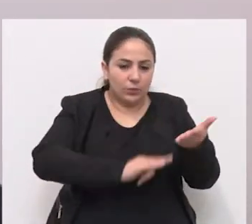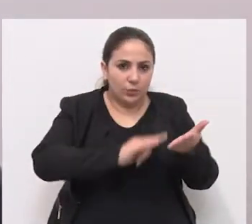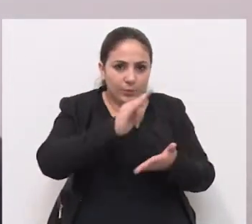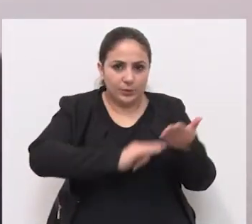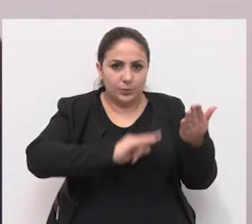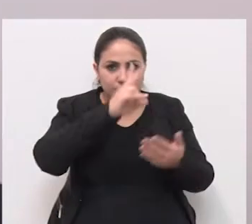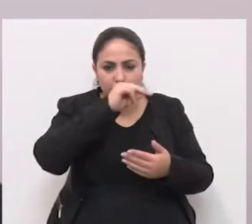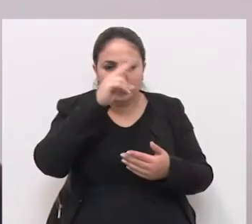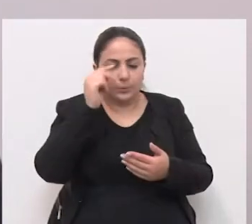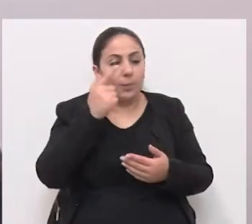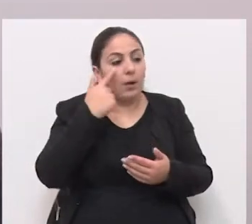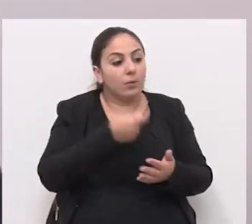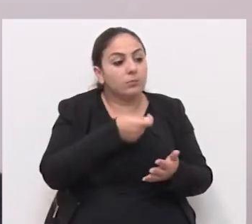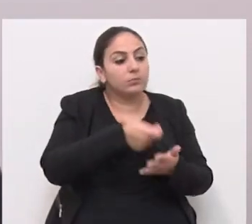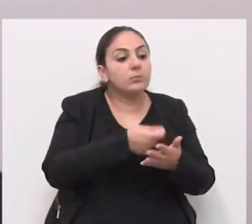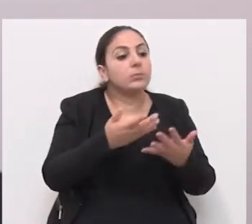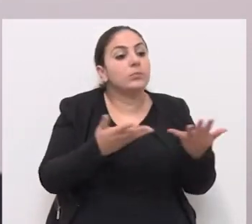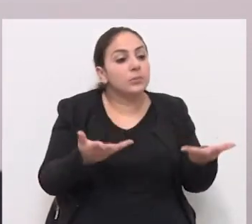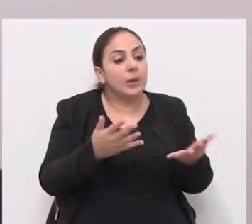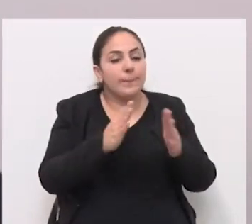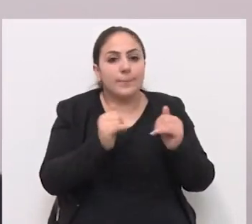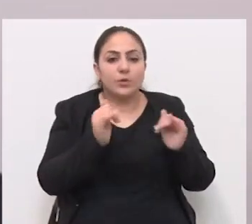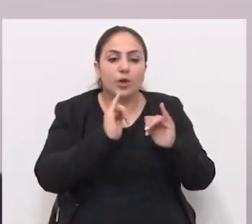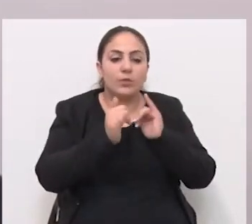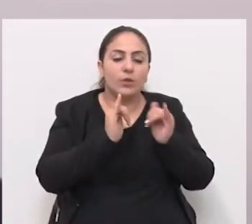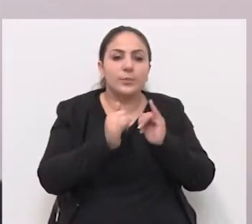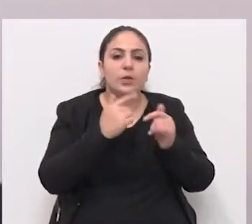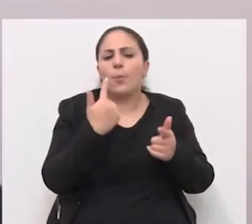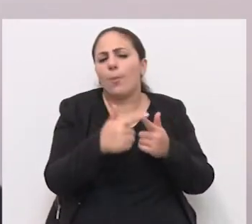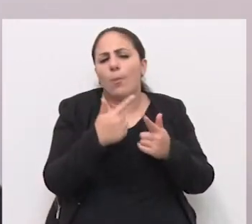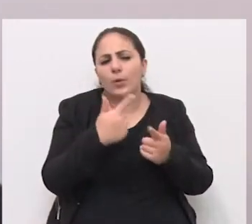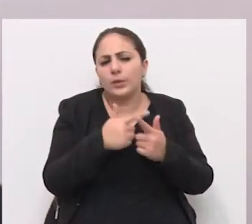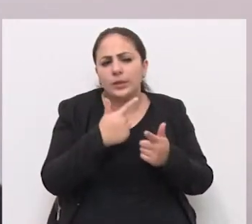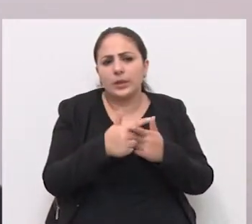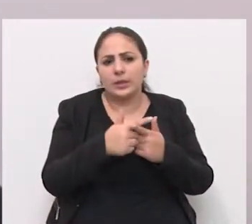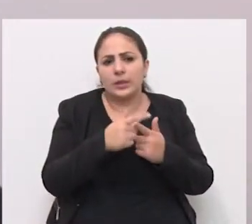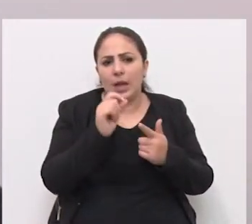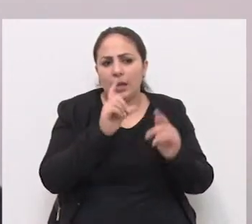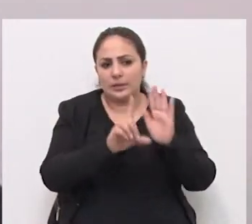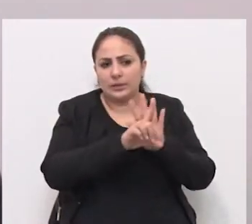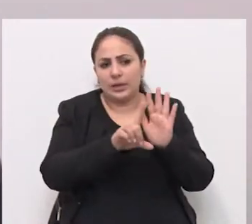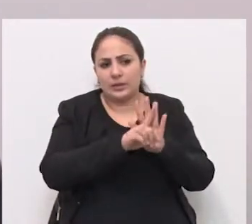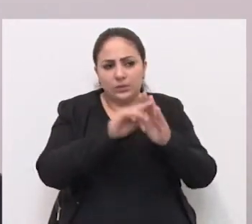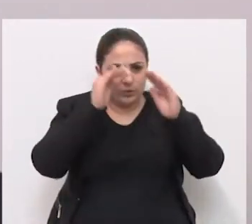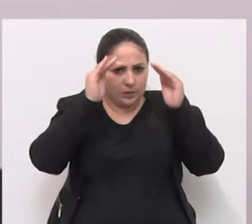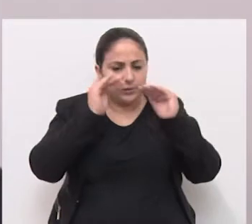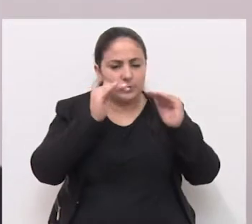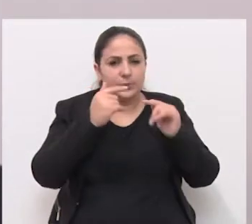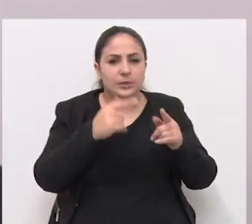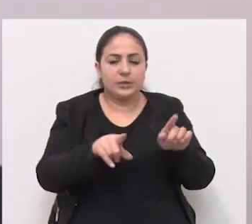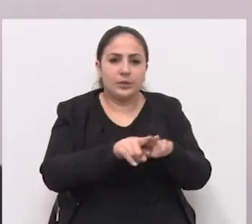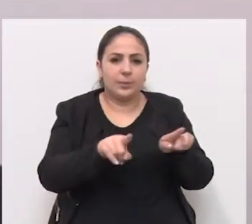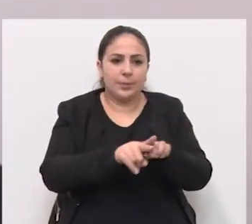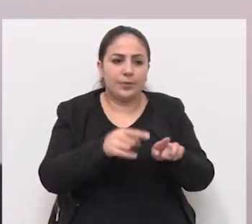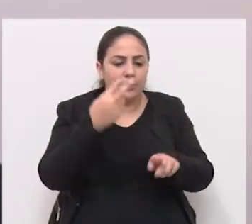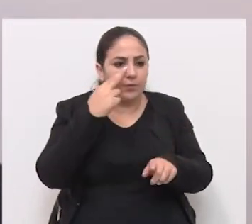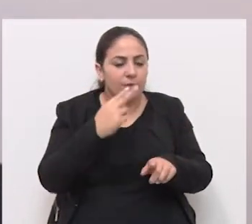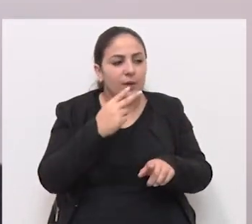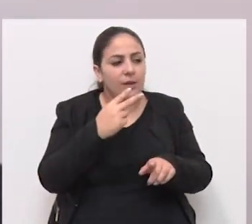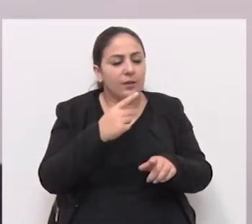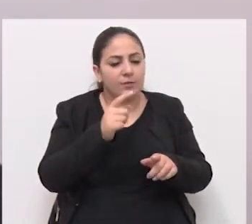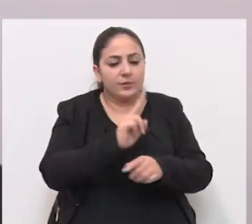comissão, encaminhar um documento para o Executivo para cobrar informações e o porquê que a lei não está sendo cumprida e